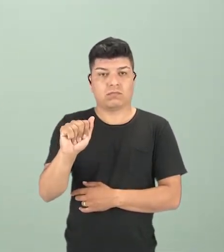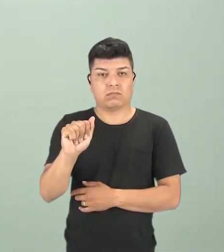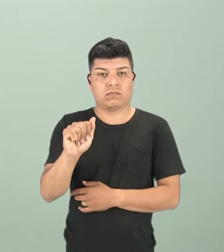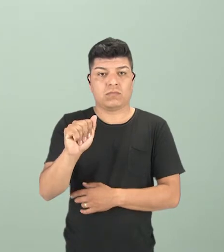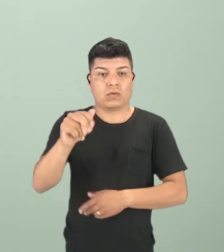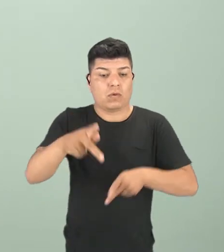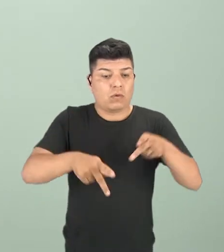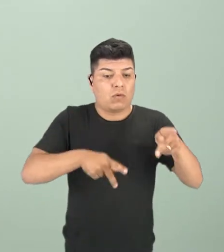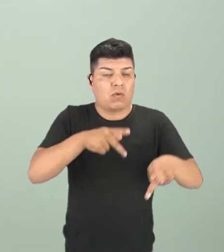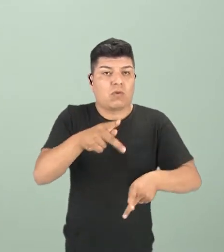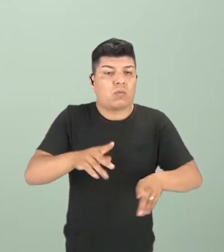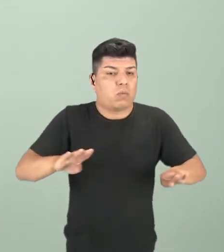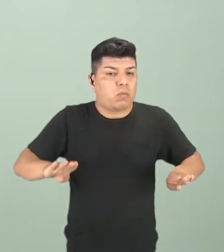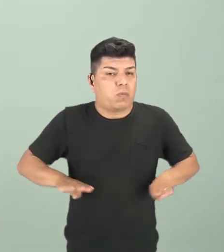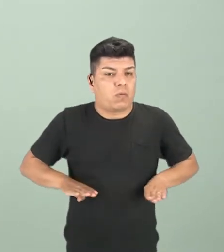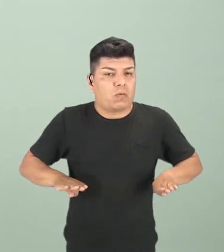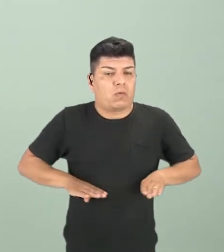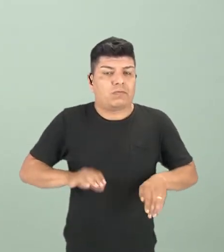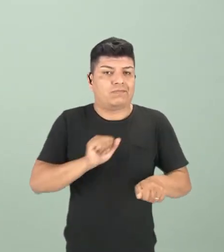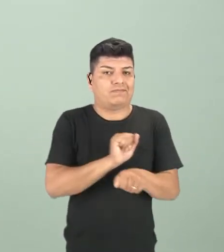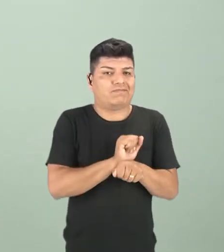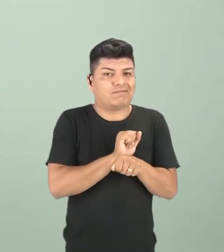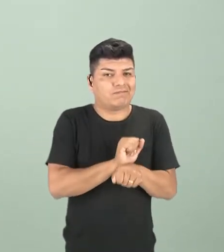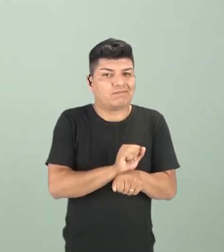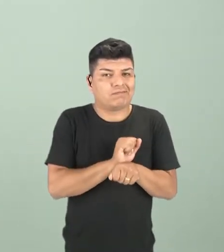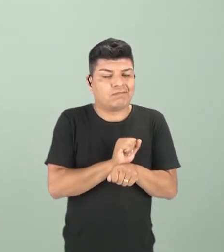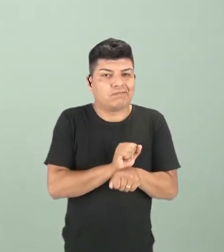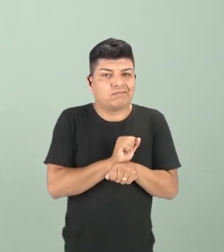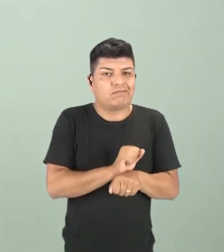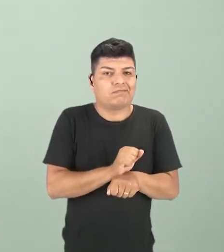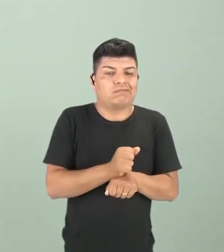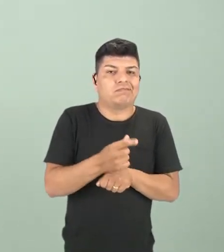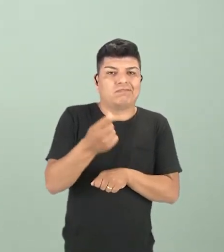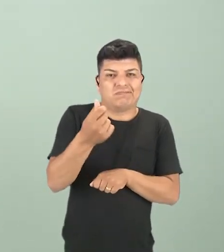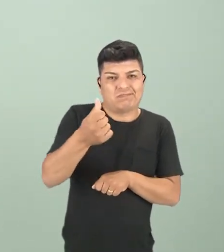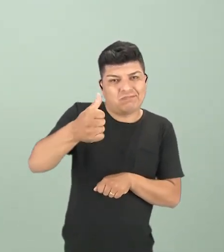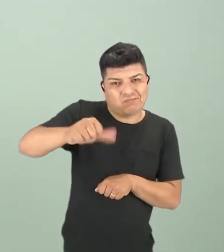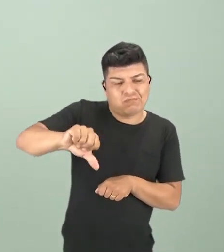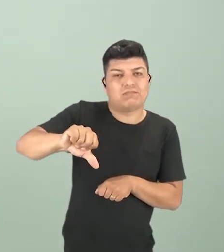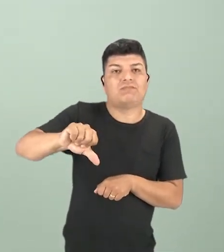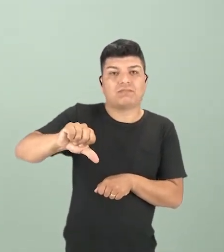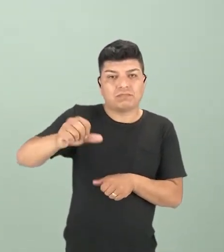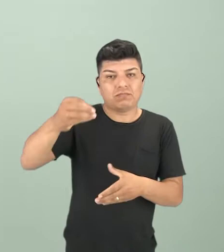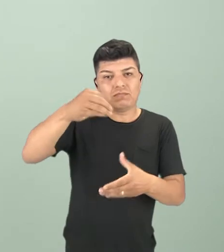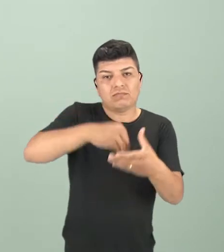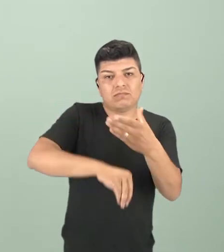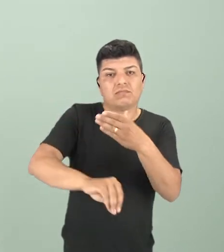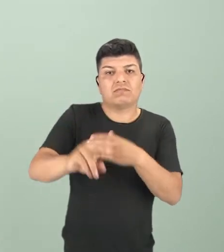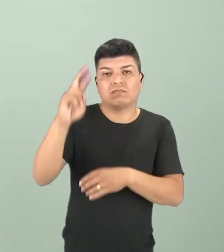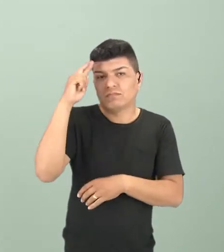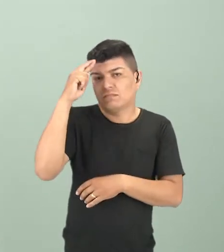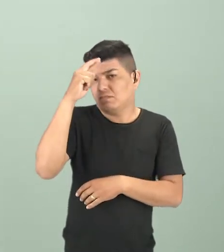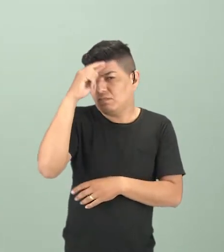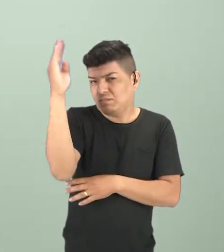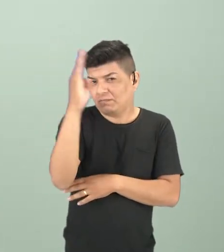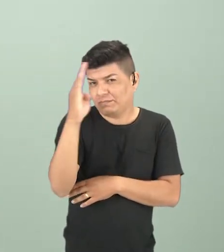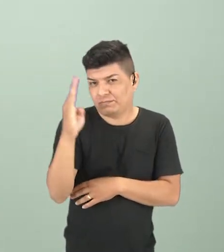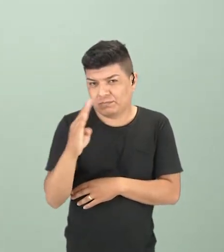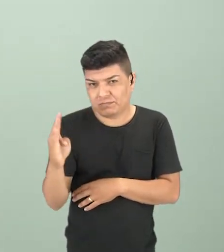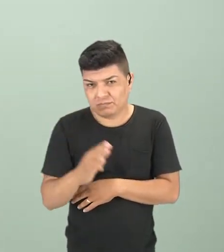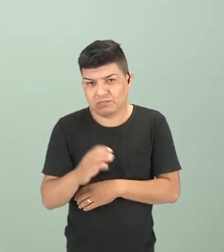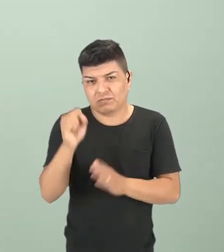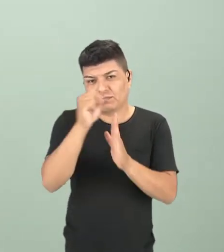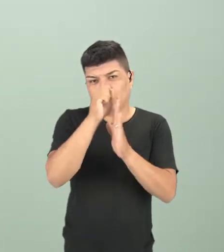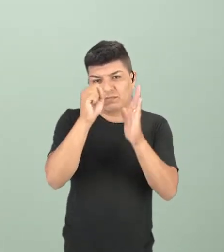fome, dentre eles também escravos. Então, é uma crise dentro da história brasileira acontecendo isso ainda no